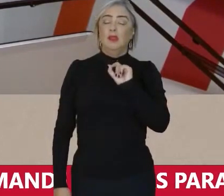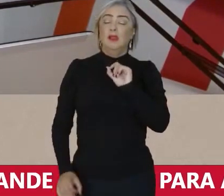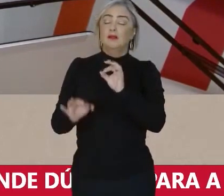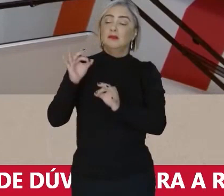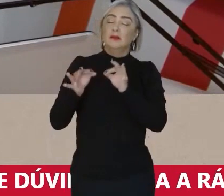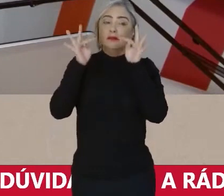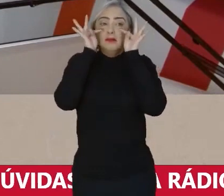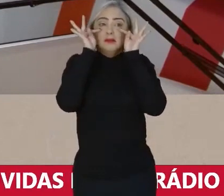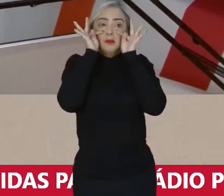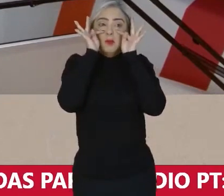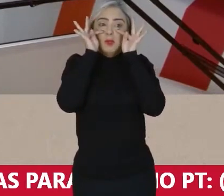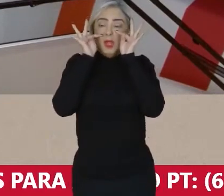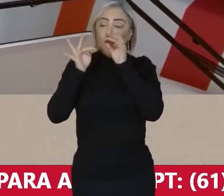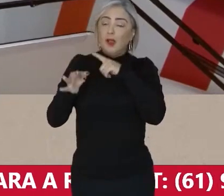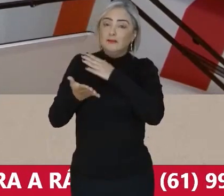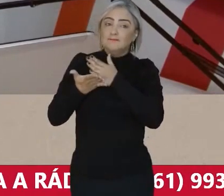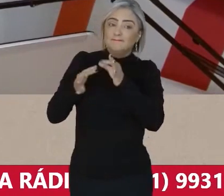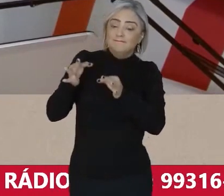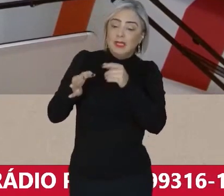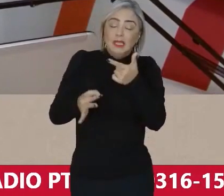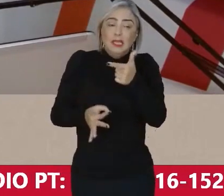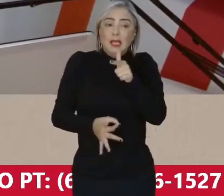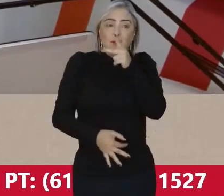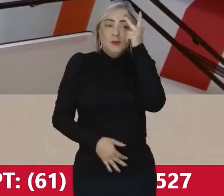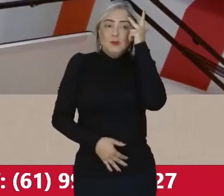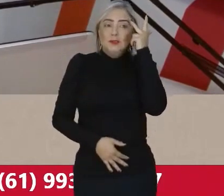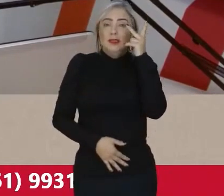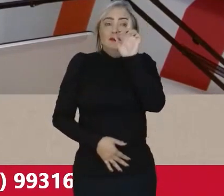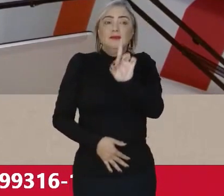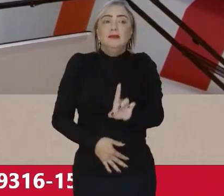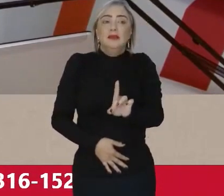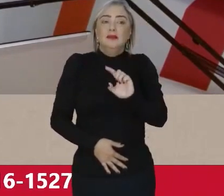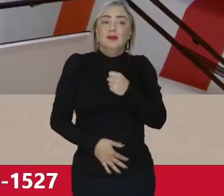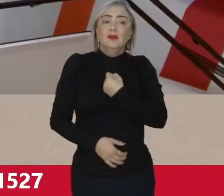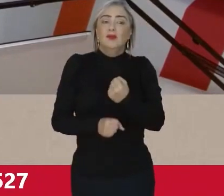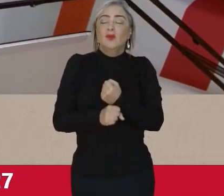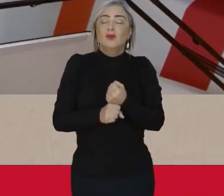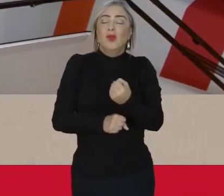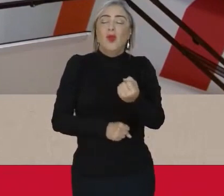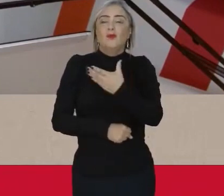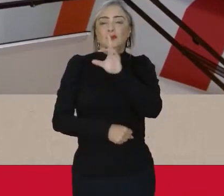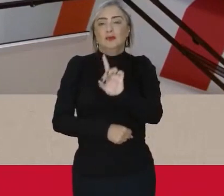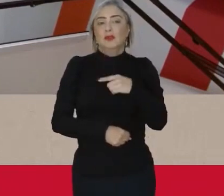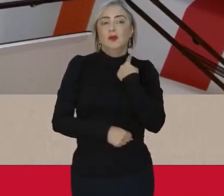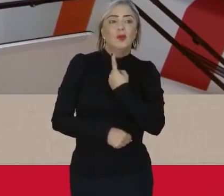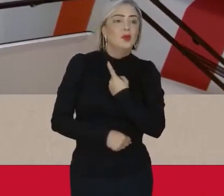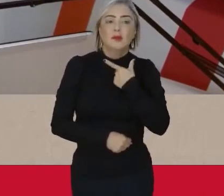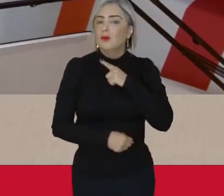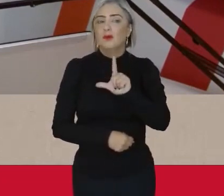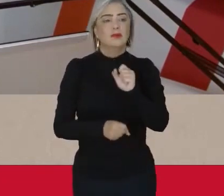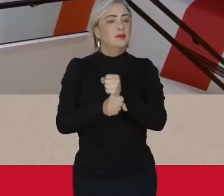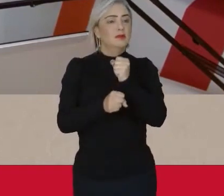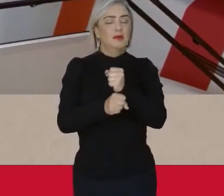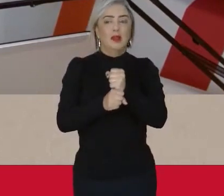justiça testemunhal, ela parte de quem não tem direitos para construir novos direitos. Então, nós não construiremos, de